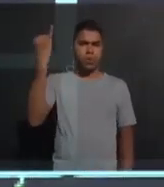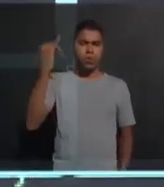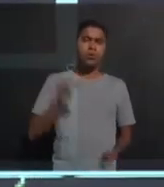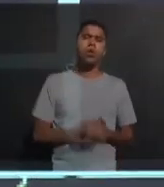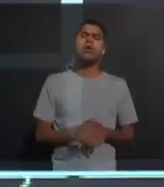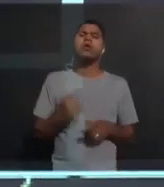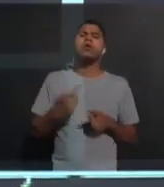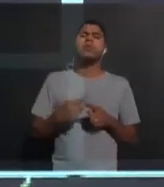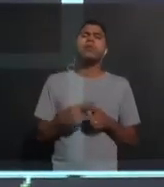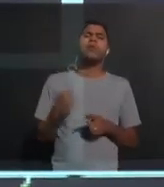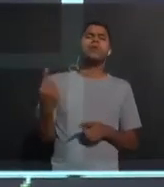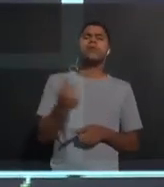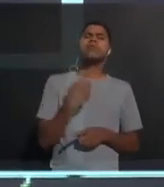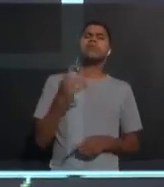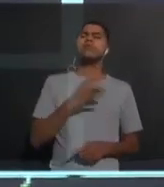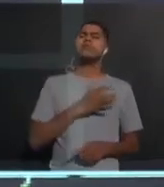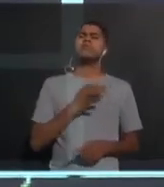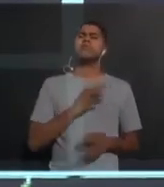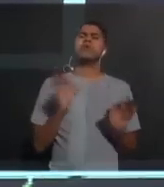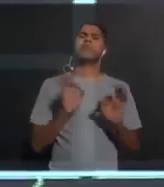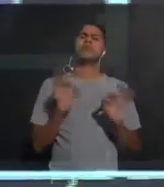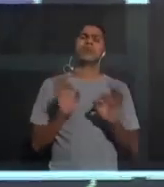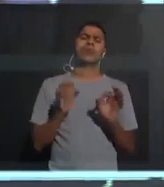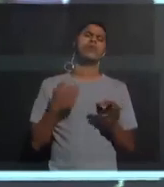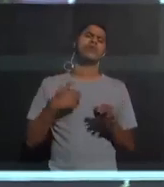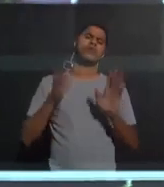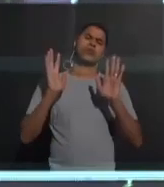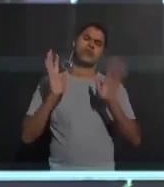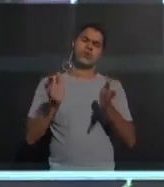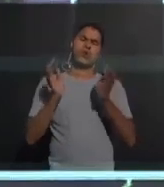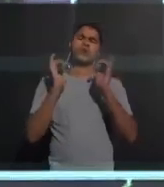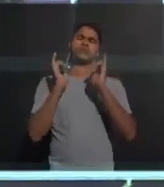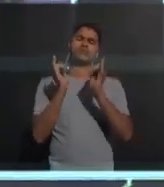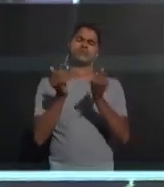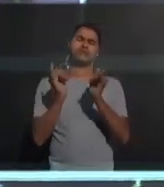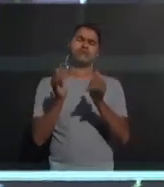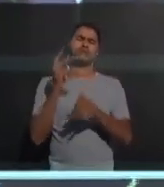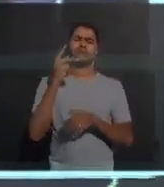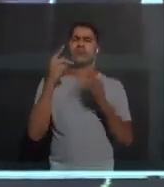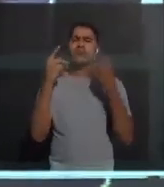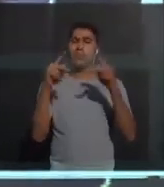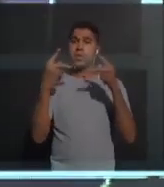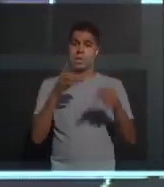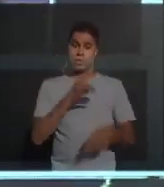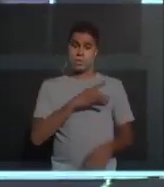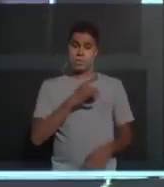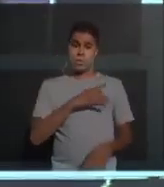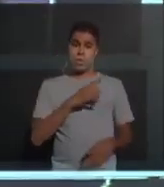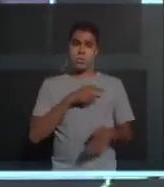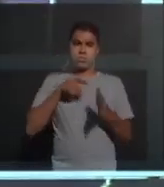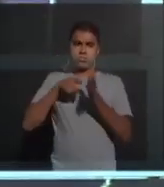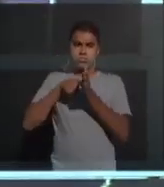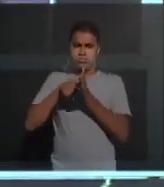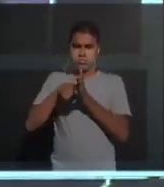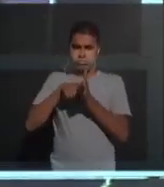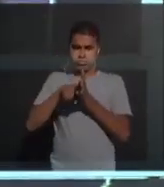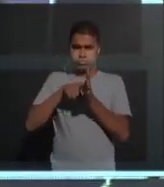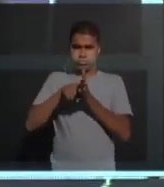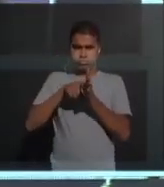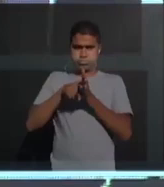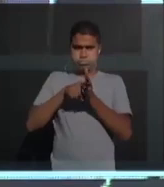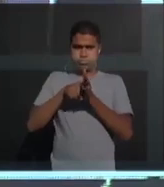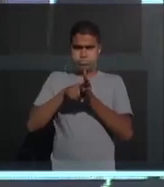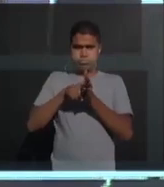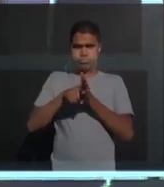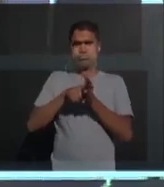com medo de deixar que o medo nos paralisa já peguei que a última vez sobre o medo que diz uma pesquisa uma pesquisa